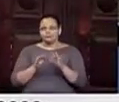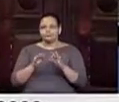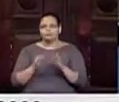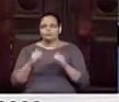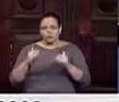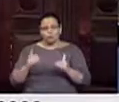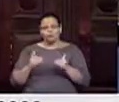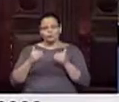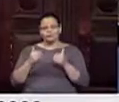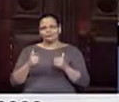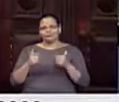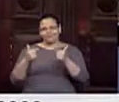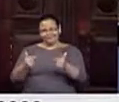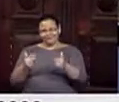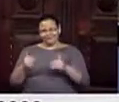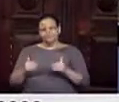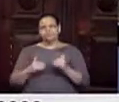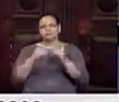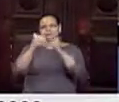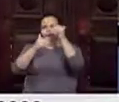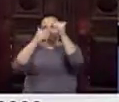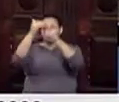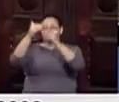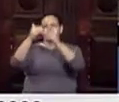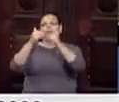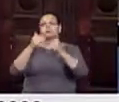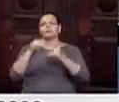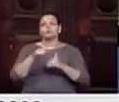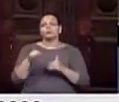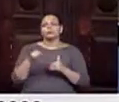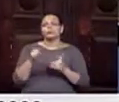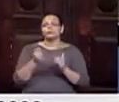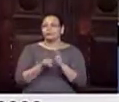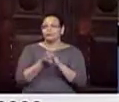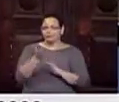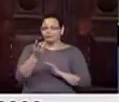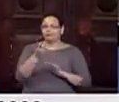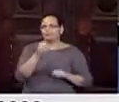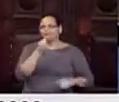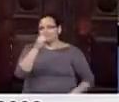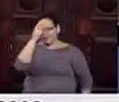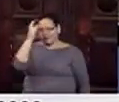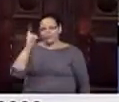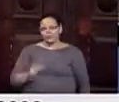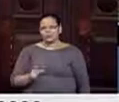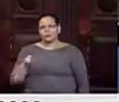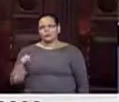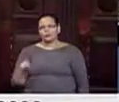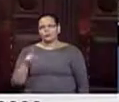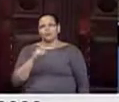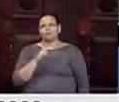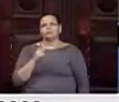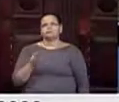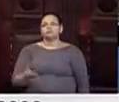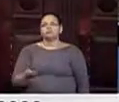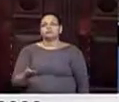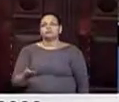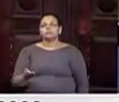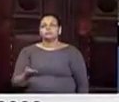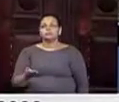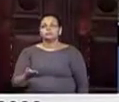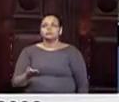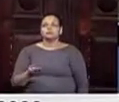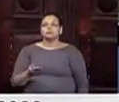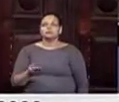um avanço você criar estruturas para impedir que milhares e milhares de pessoas sejam tratados como